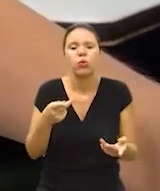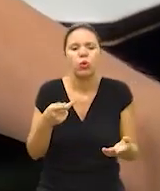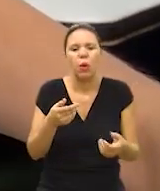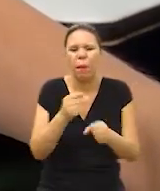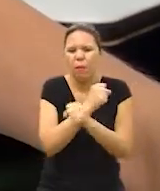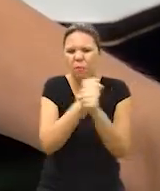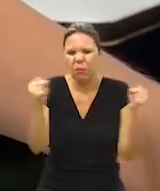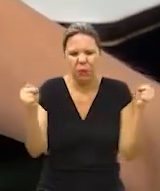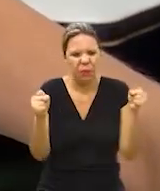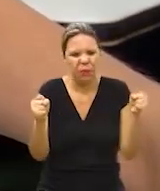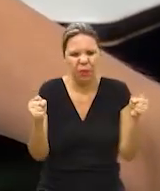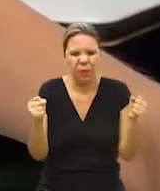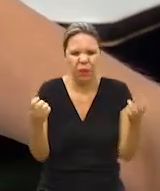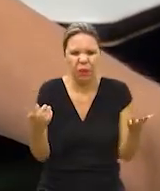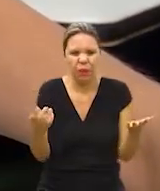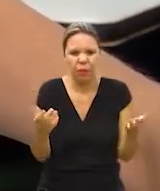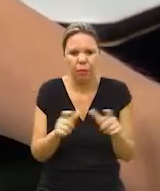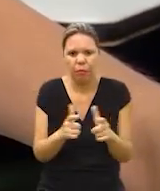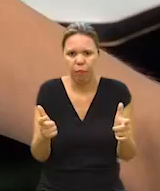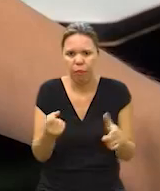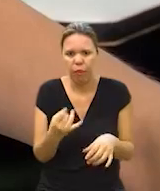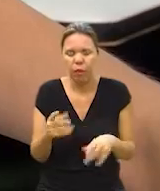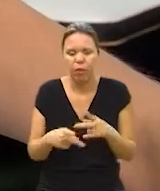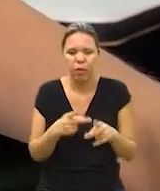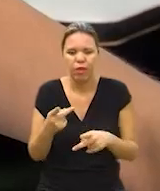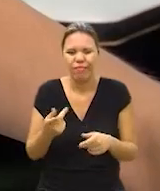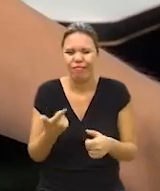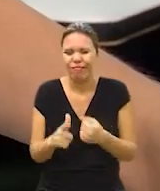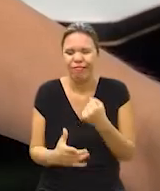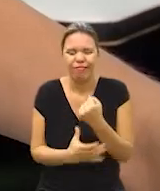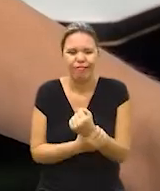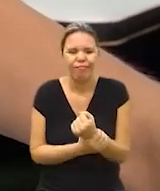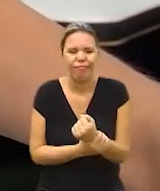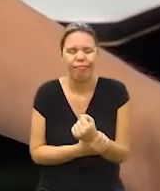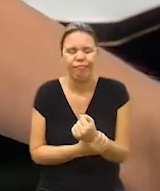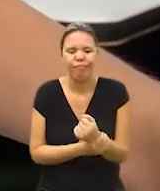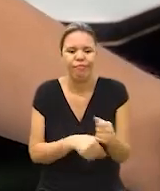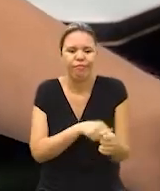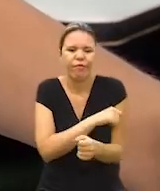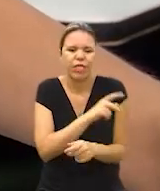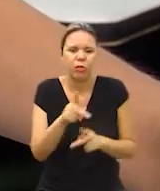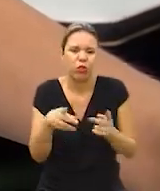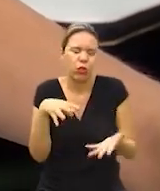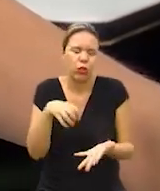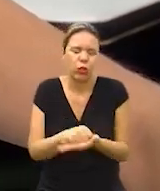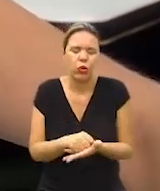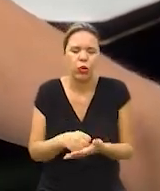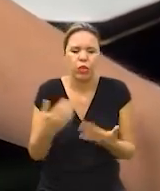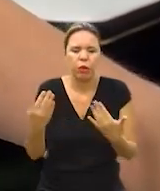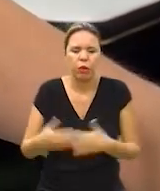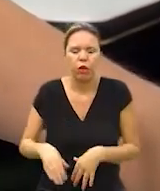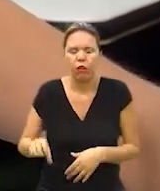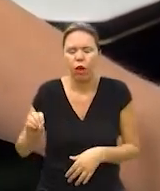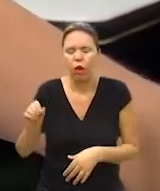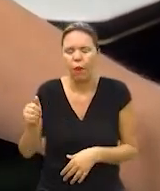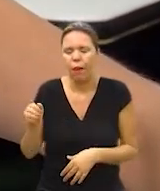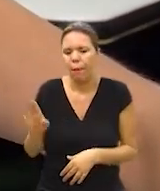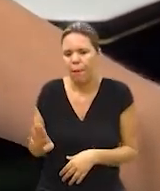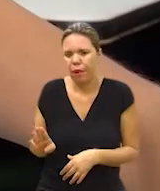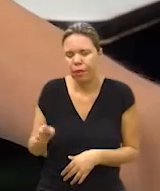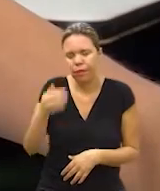alto, acaba dando um pouco aí de insegurança pros inscritos, né?